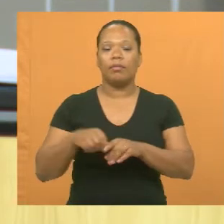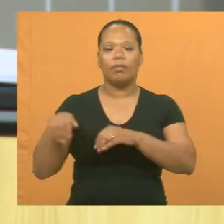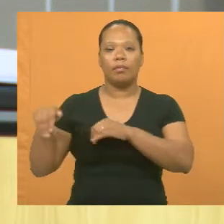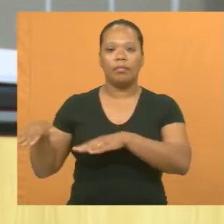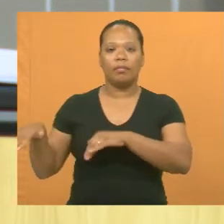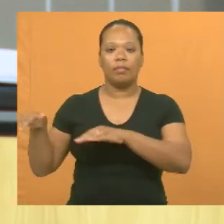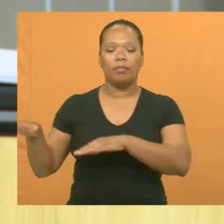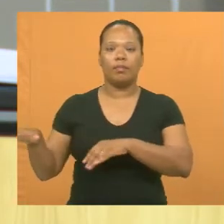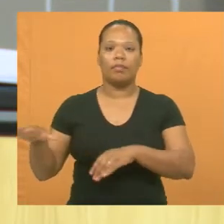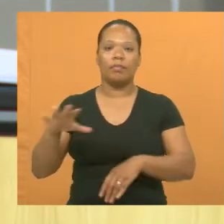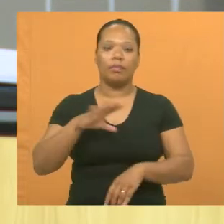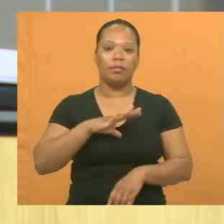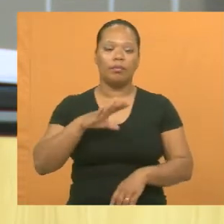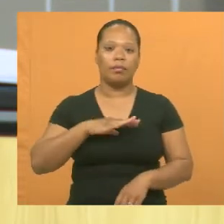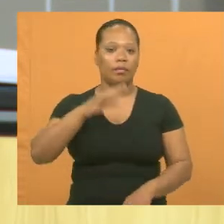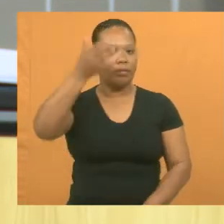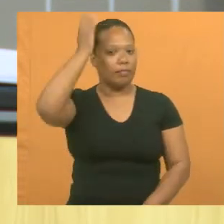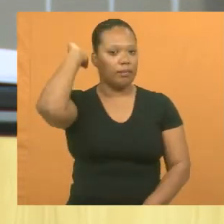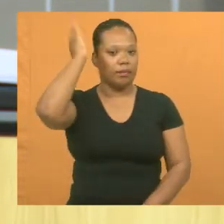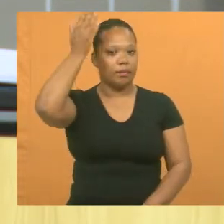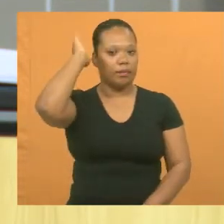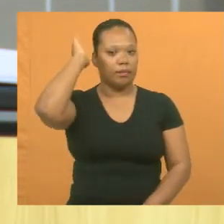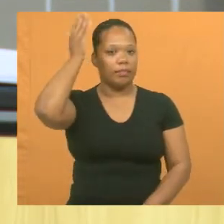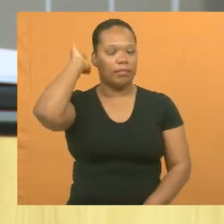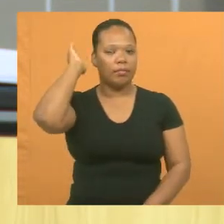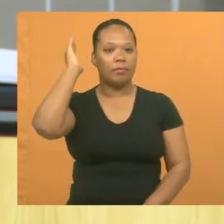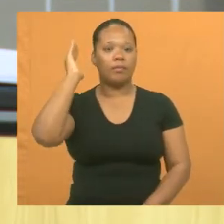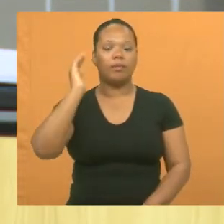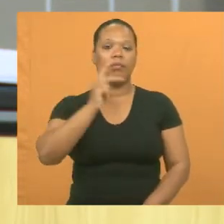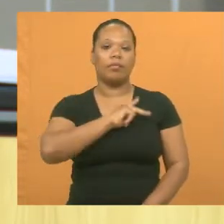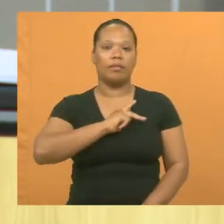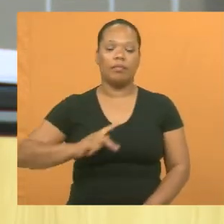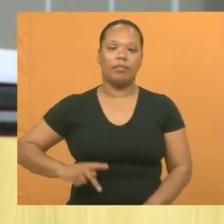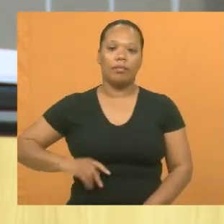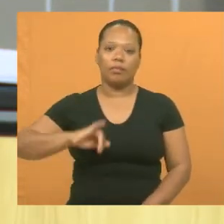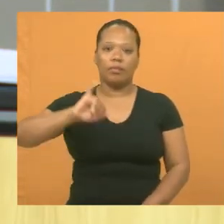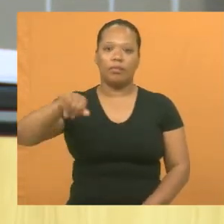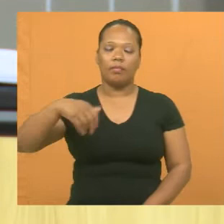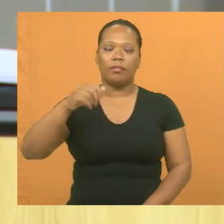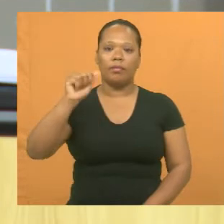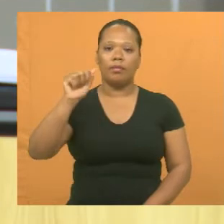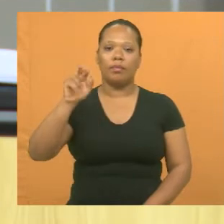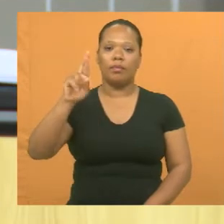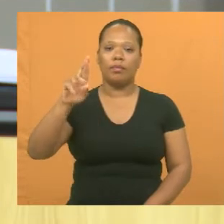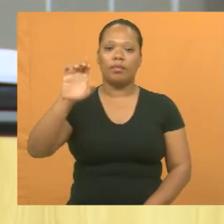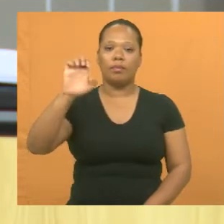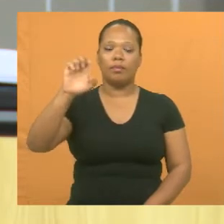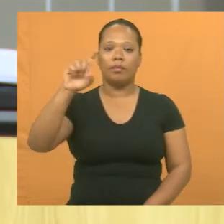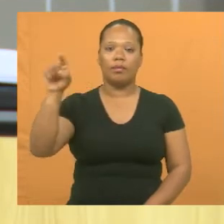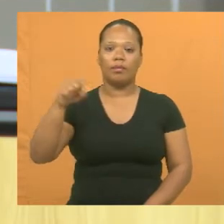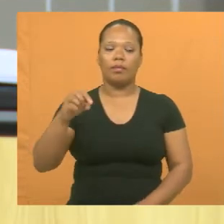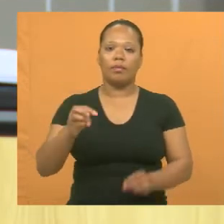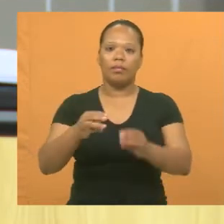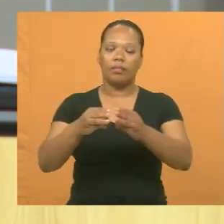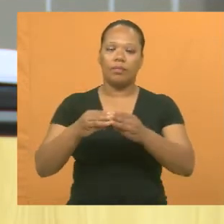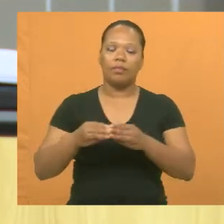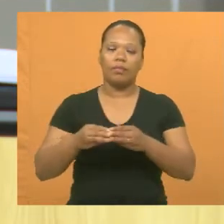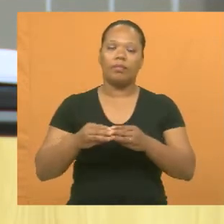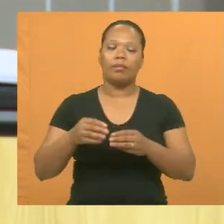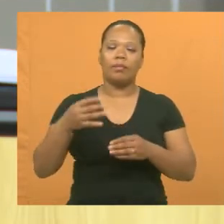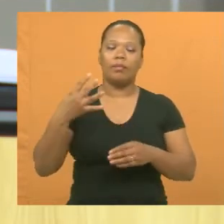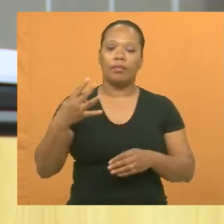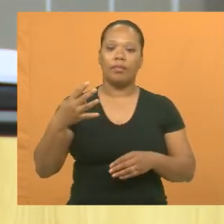na cidade de Taubaté. Autoria, vereador Juarez Araújo. Moção número 476, congratula